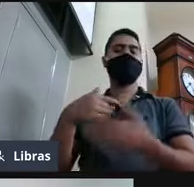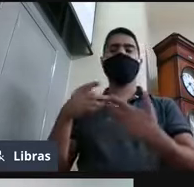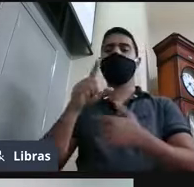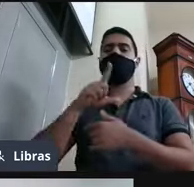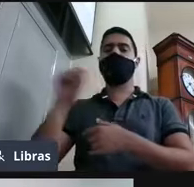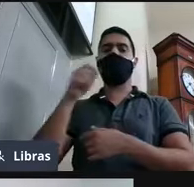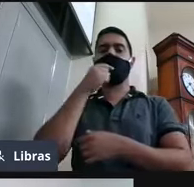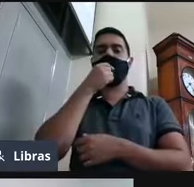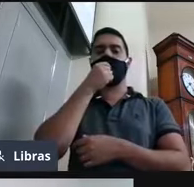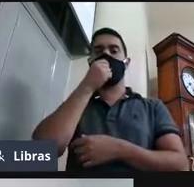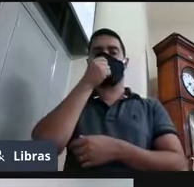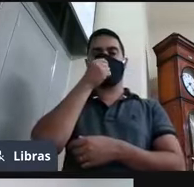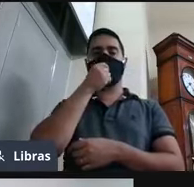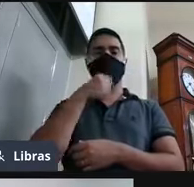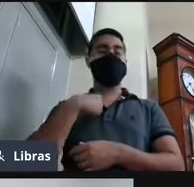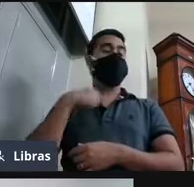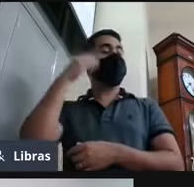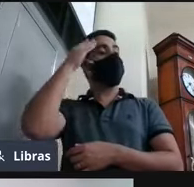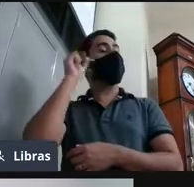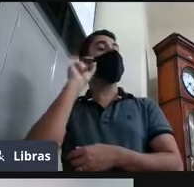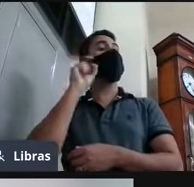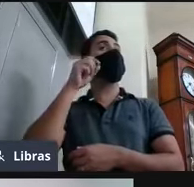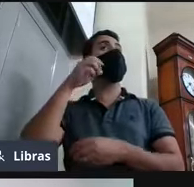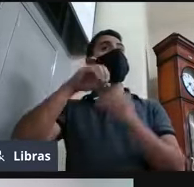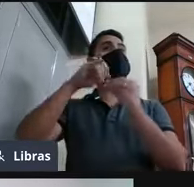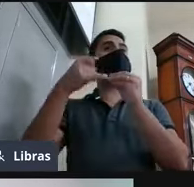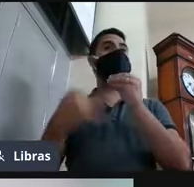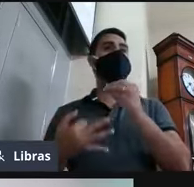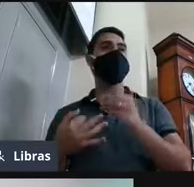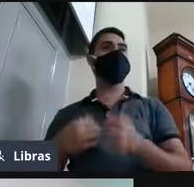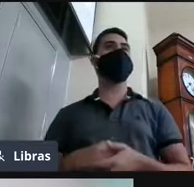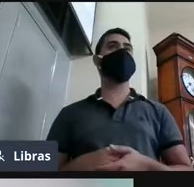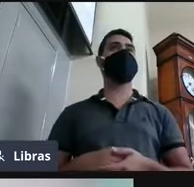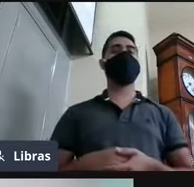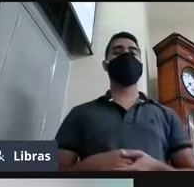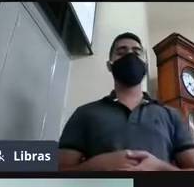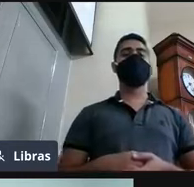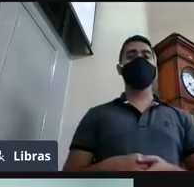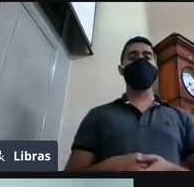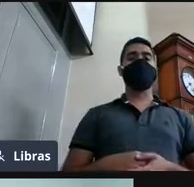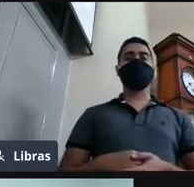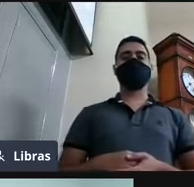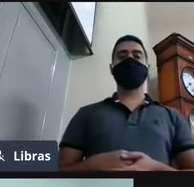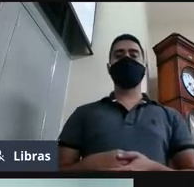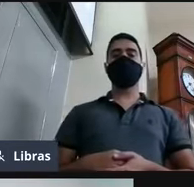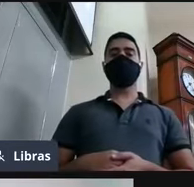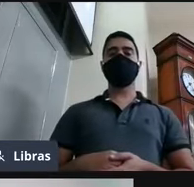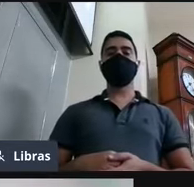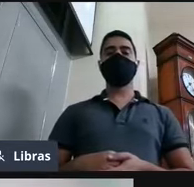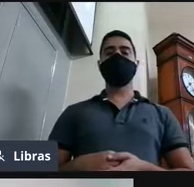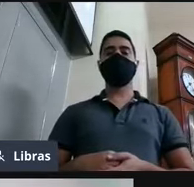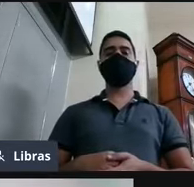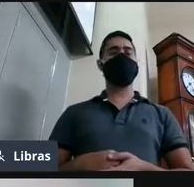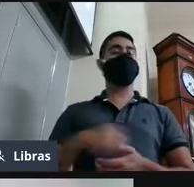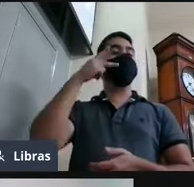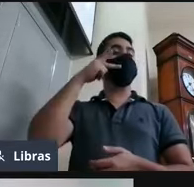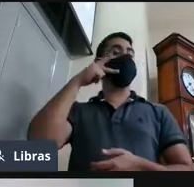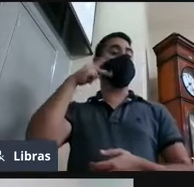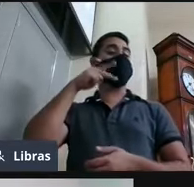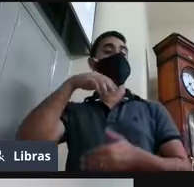Câmara para ouvir a justificativa plausível dos vereadores que